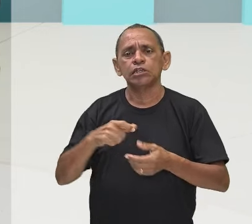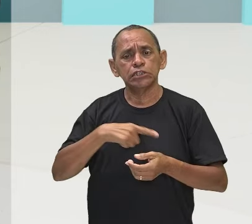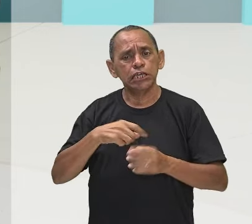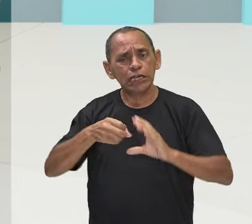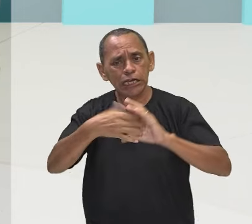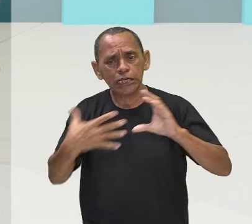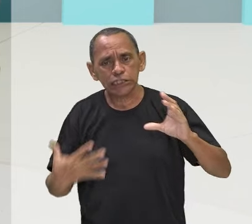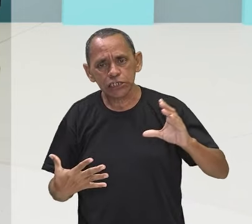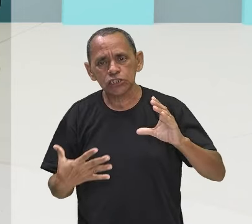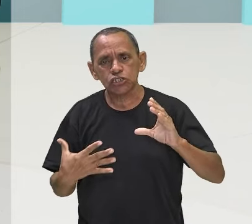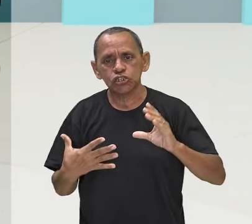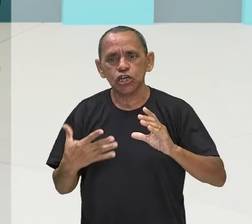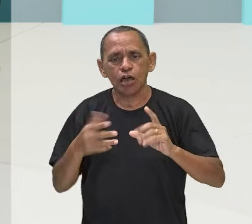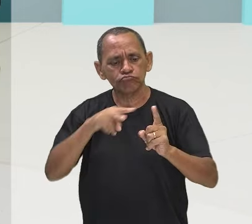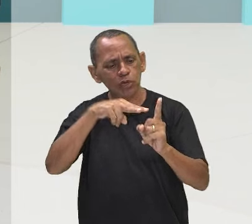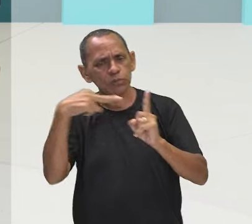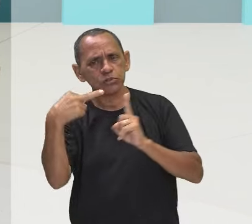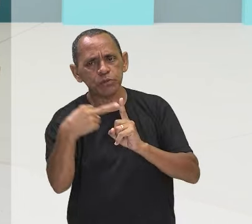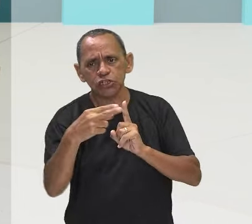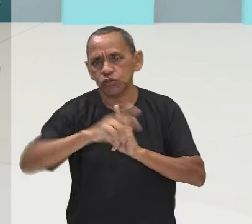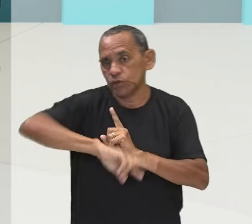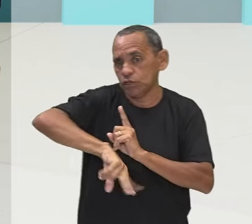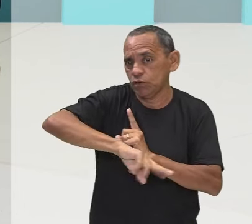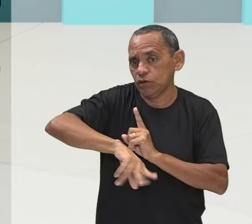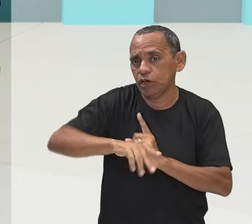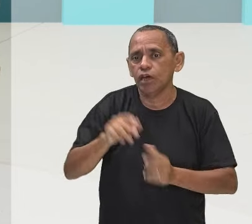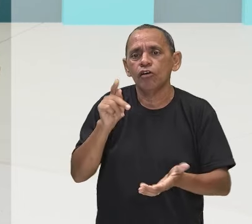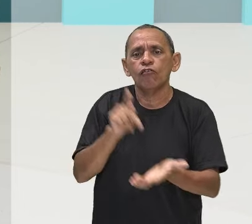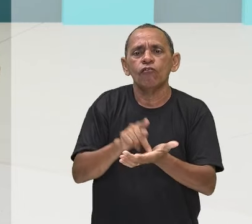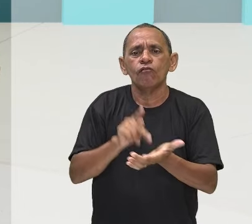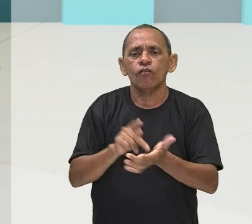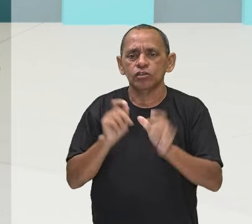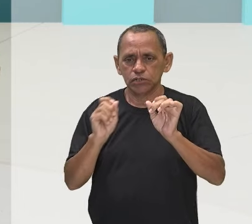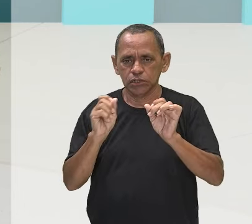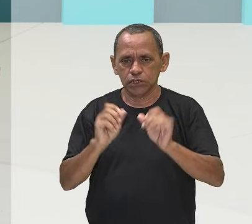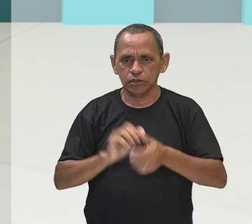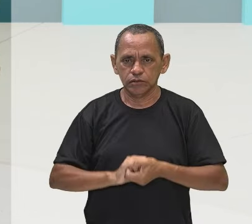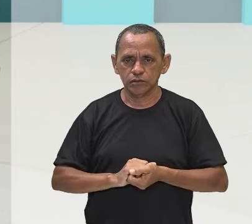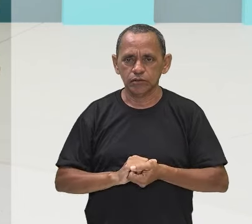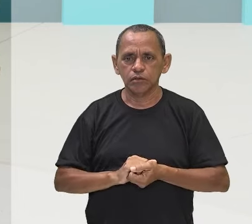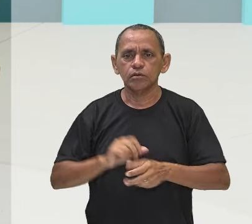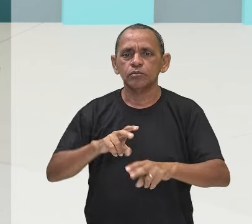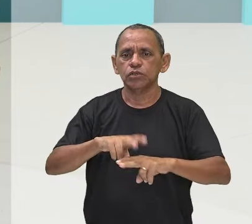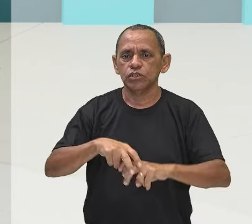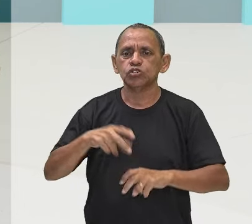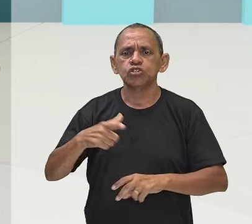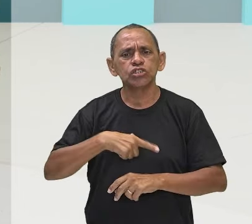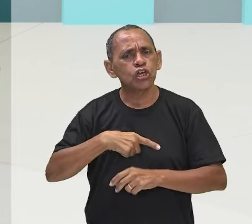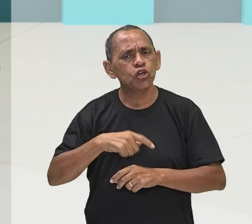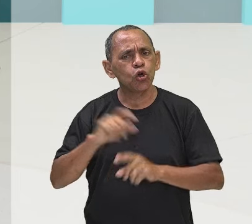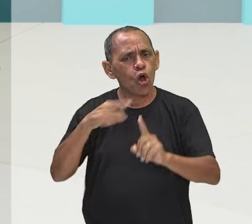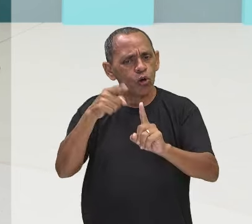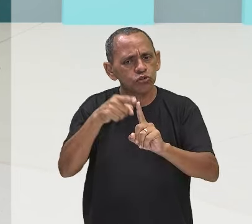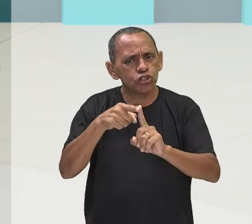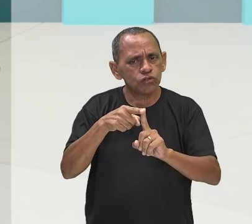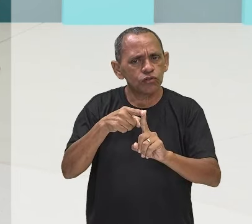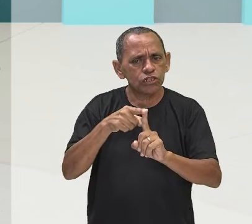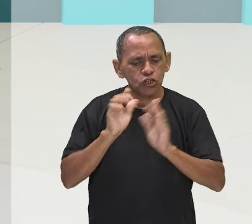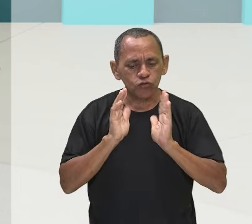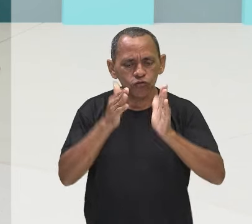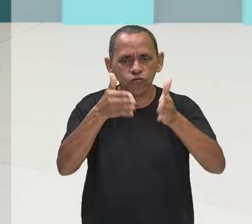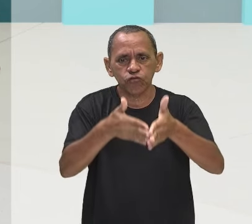não é a minha perspectiva, mas é porque o fato é, digamos assim. Então, por isso que nós vamos ter a objetividade, o foco